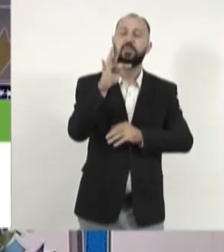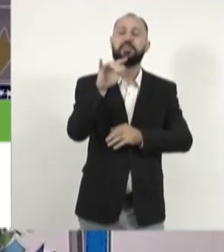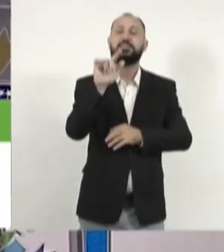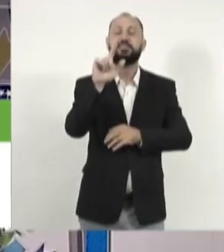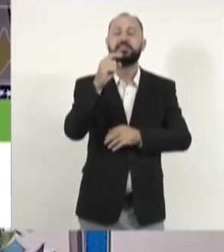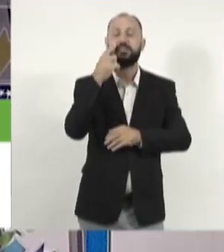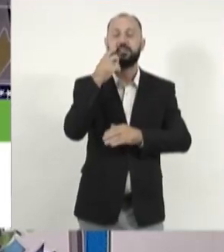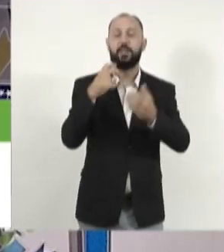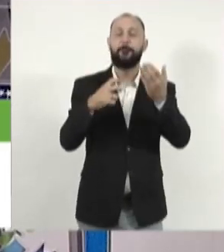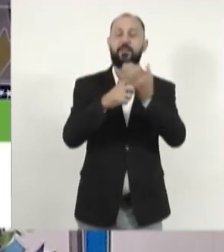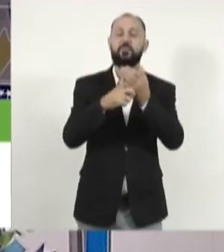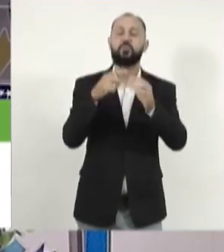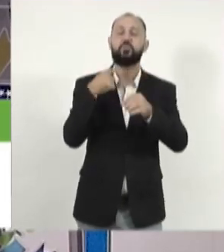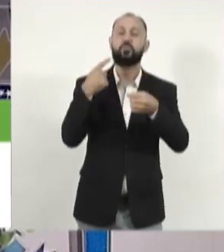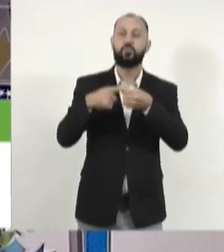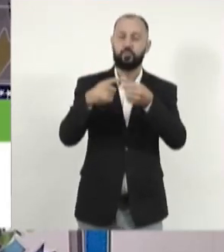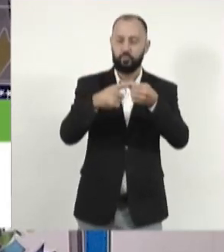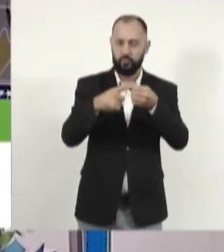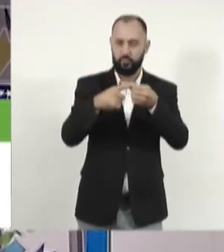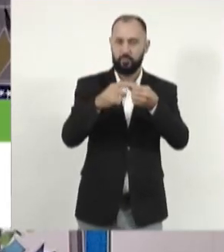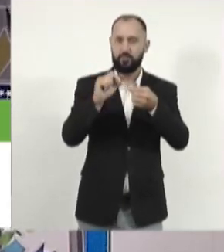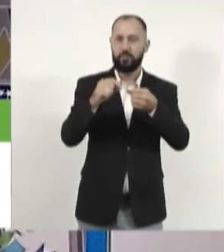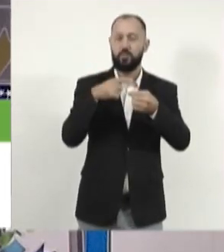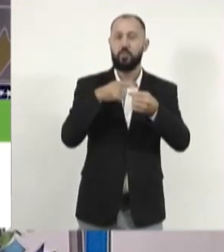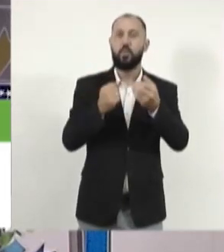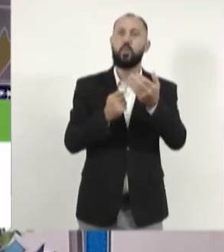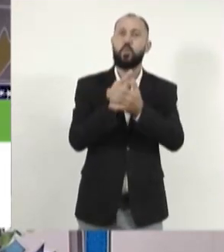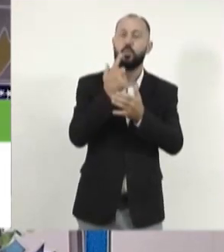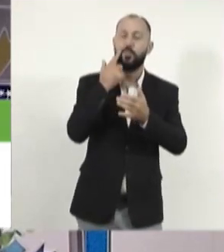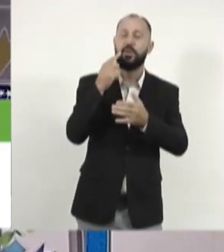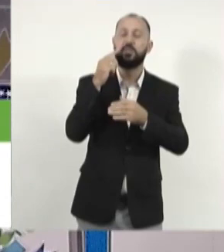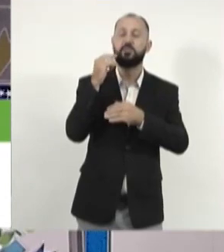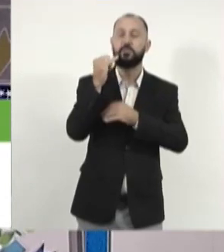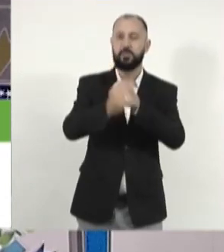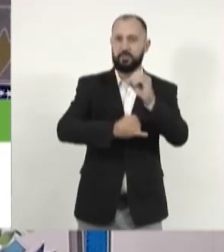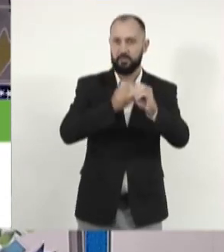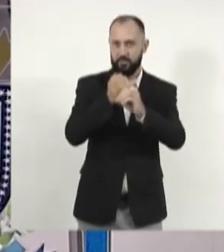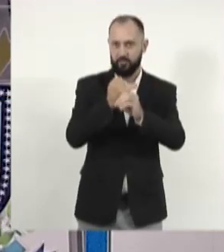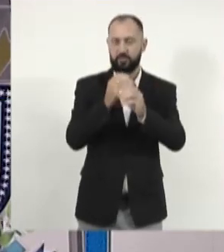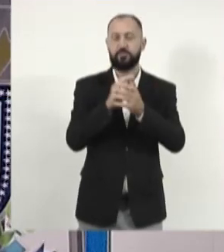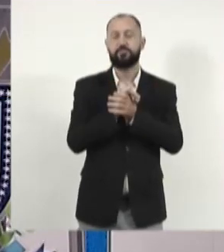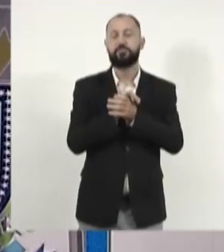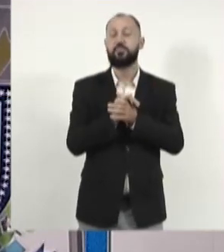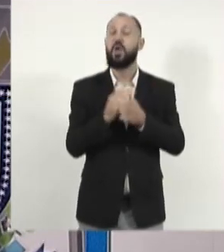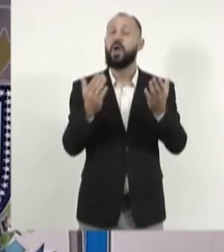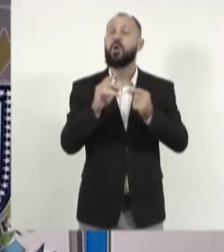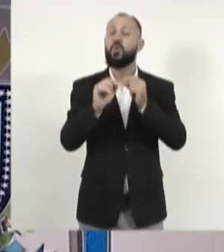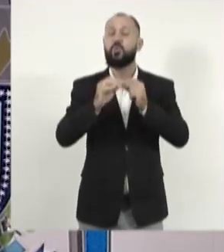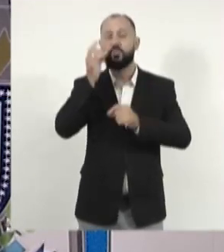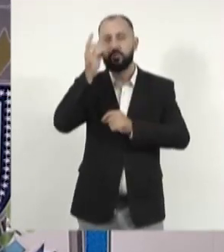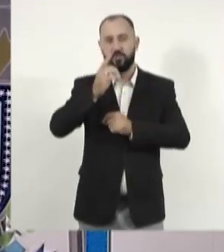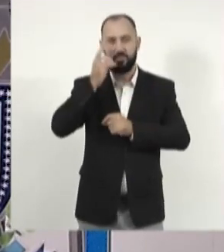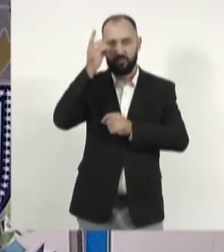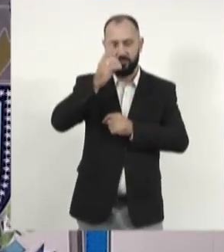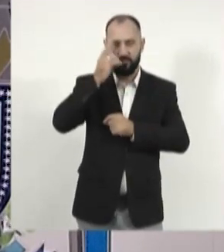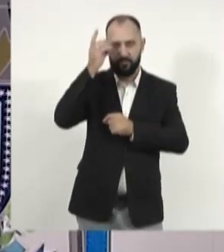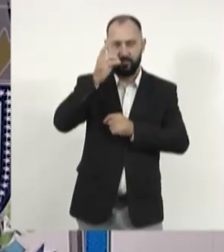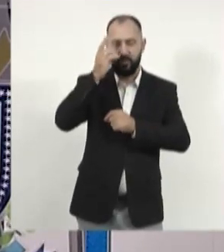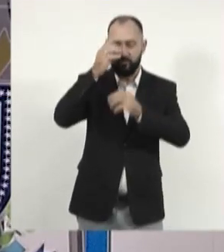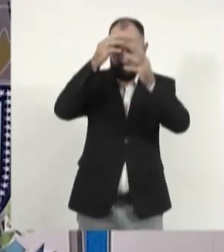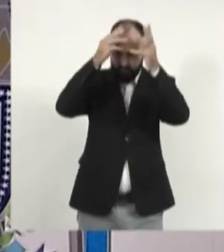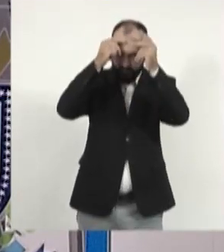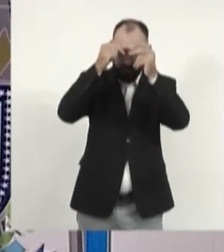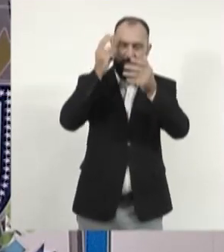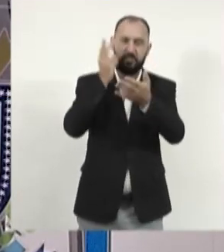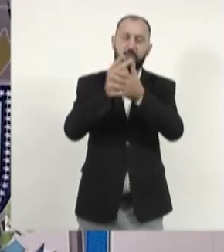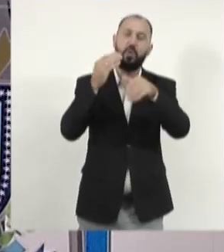de passagens intermunicipais rodoviárias compradas por meio da internet. Dessa vez, o deputado Paulo Duarte, sem fugir da questão do